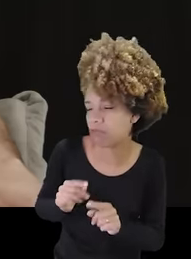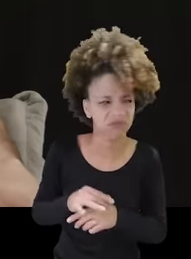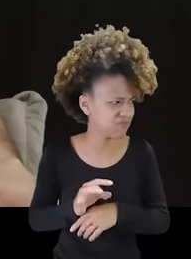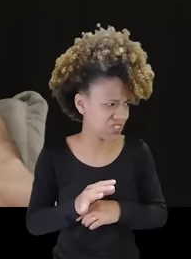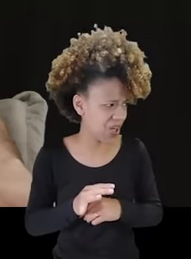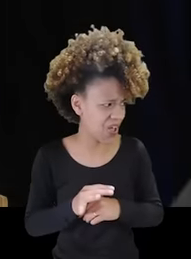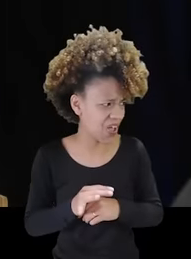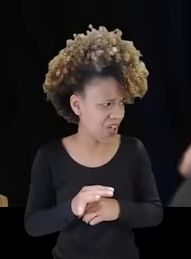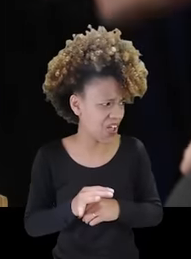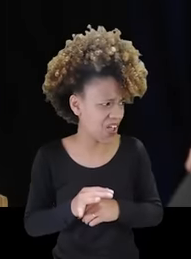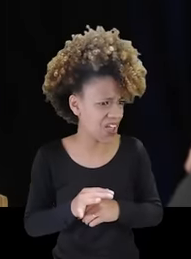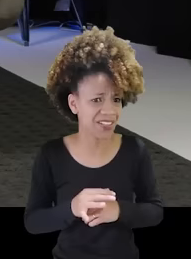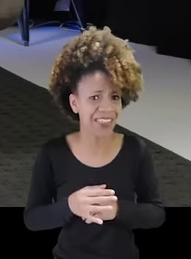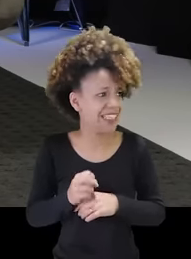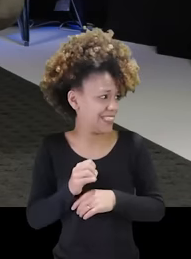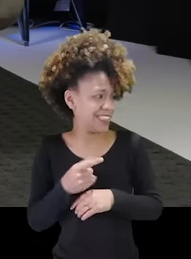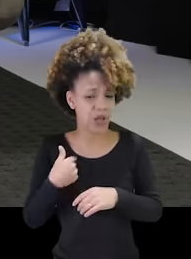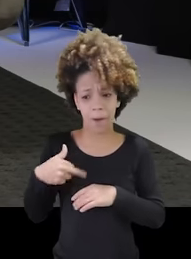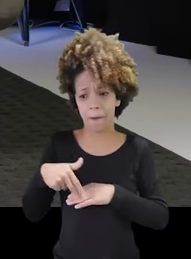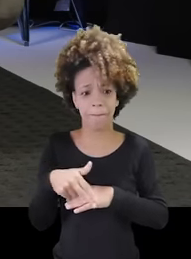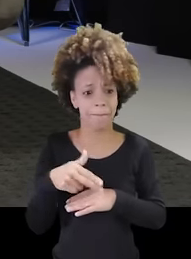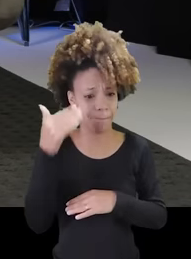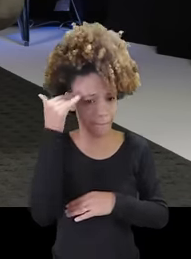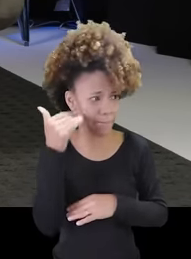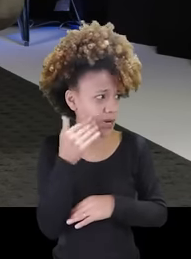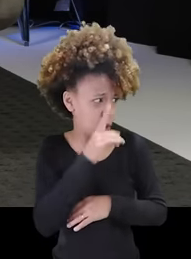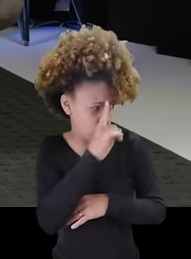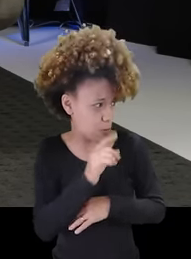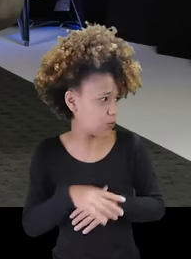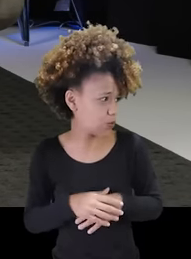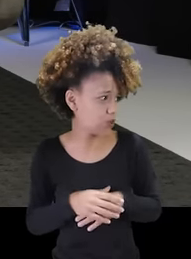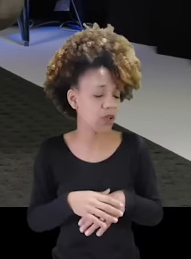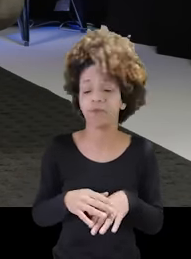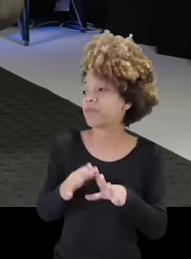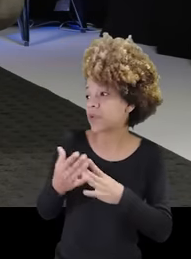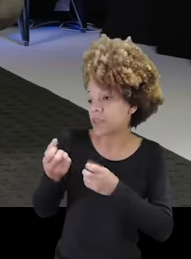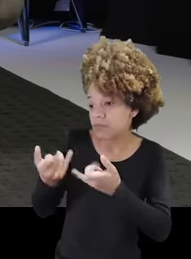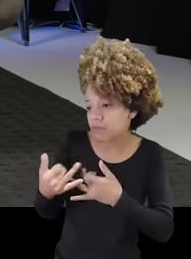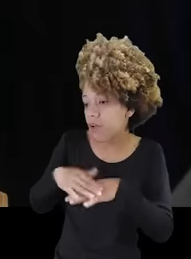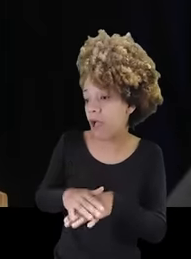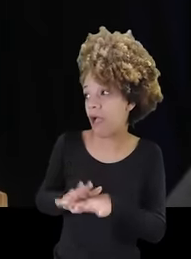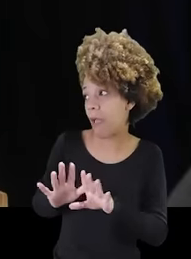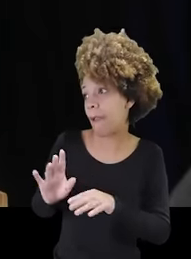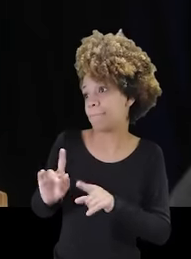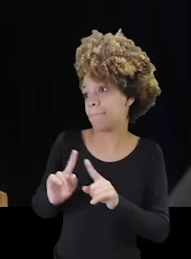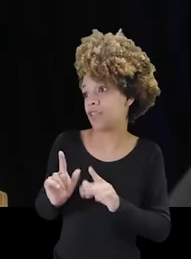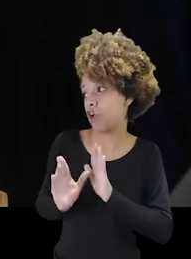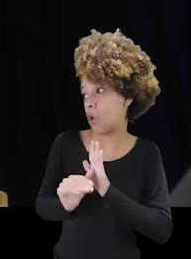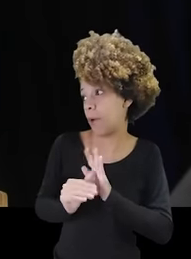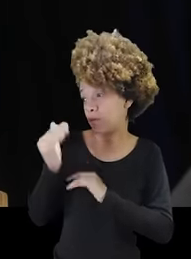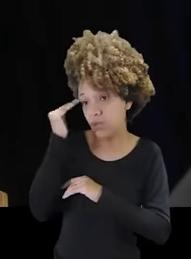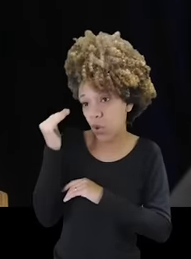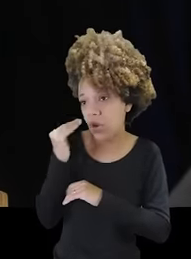só isso se eu sair daqui é perigoso da Coreia mim porque quando eu falo isso vem sempre alguém fala assim ai mas falando de tal